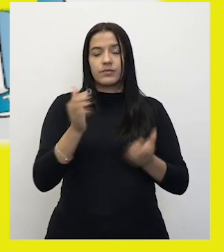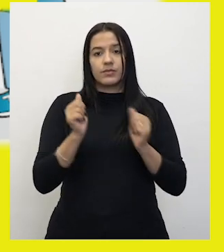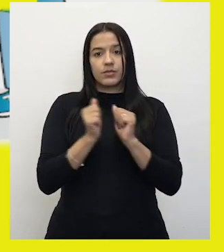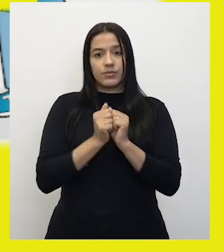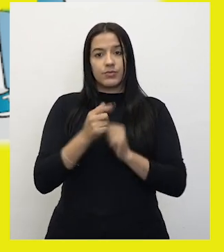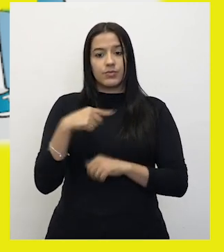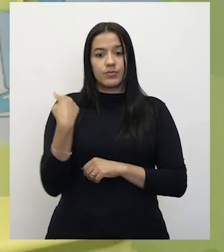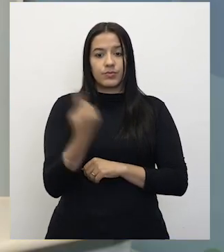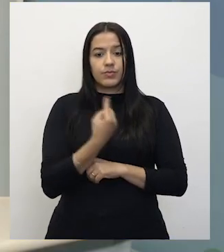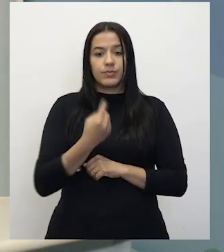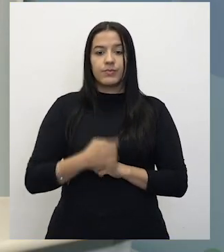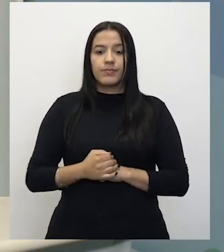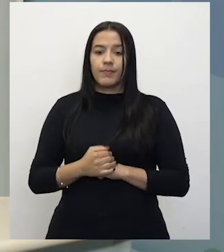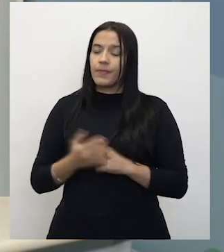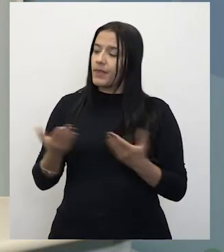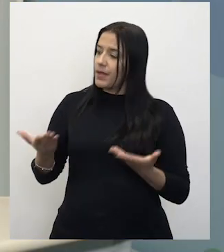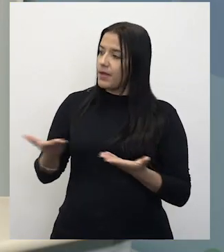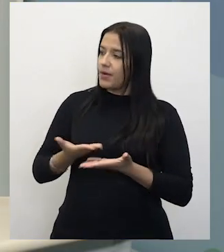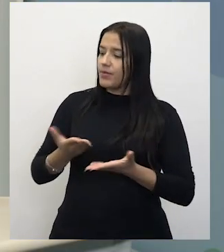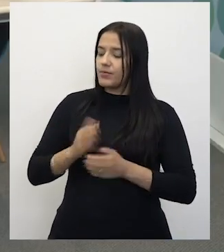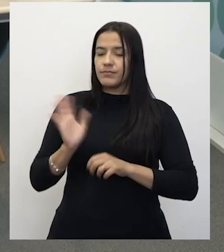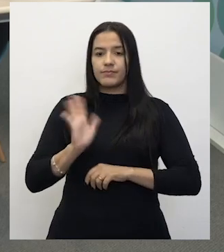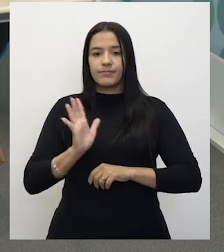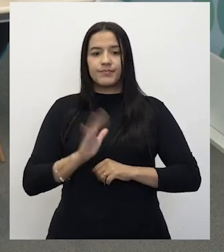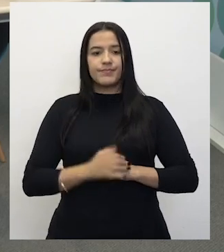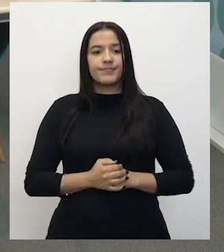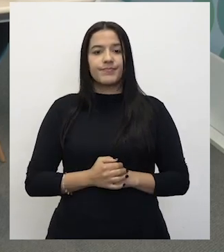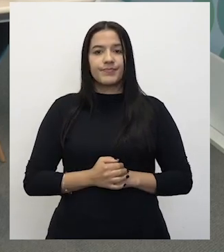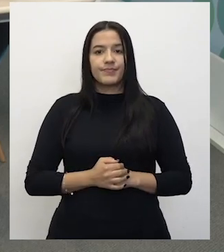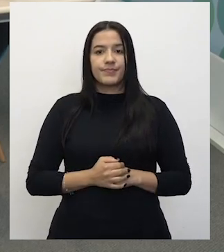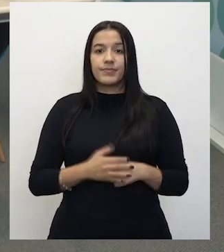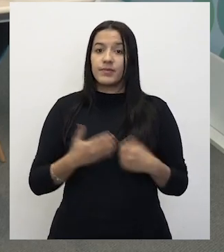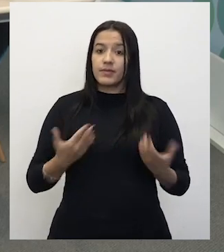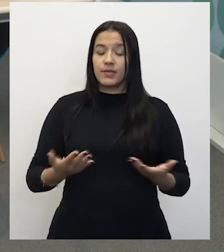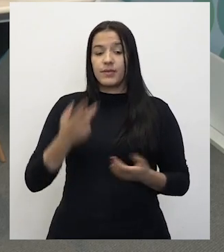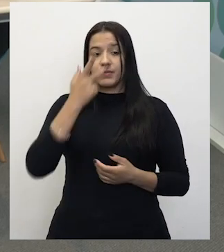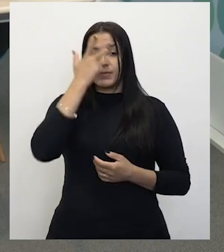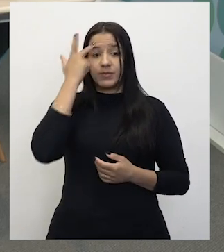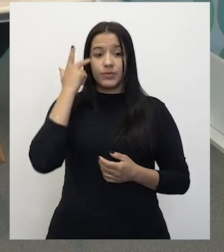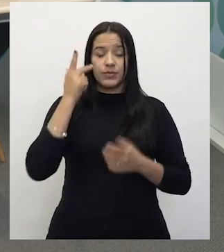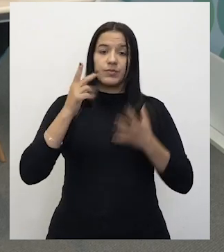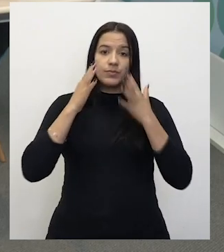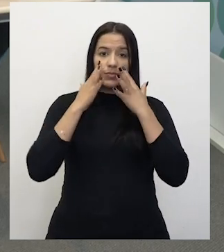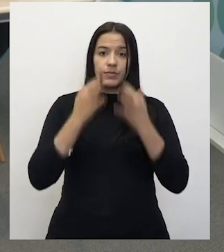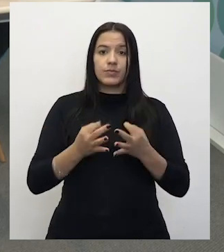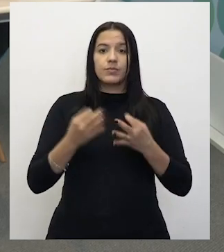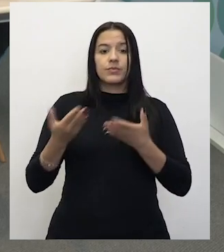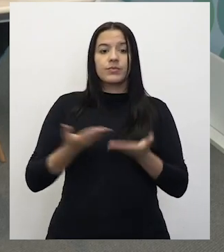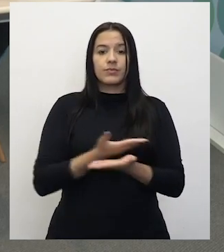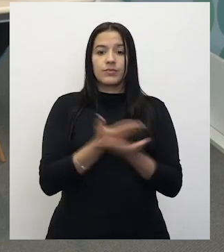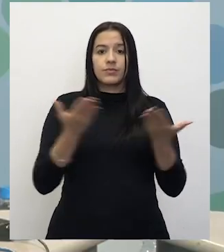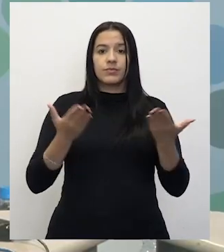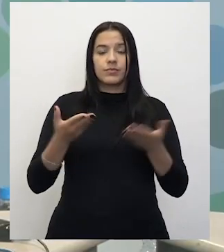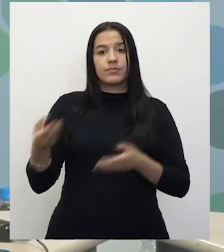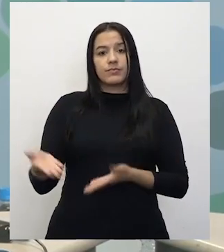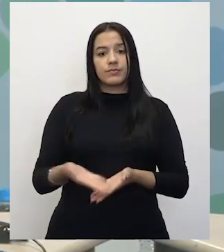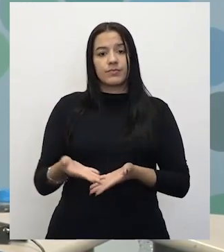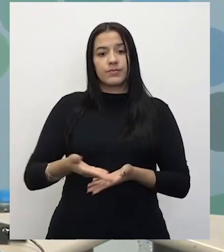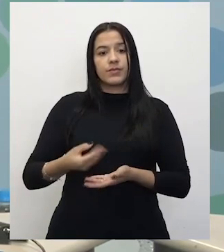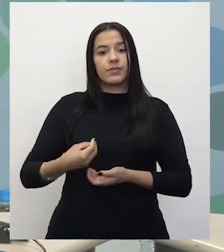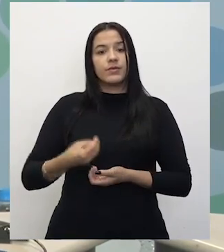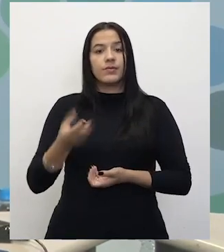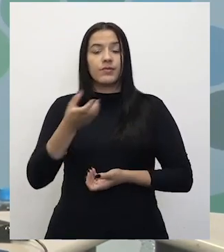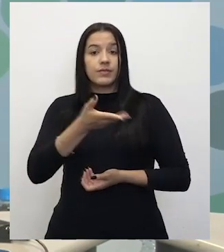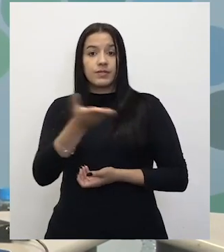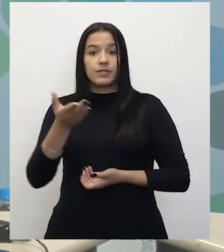gente. Professor Anderson, é hora de dizer tchau. Então, pessoal, muito obrigado pela presença, vocês sempre aí